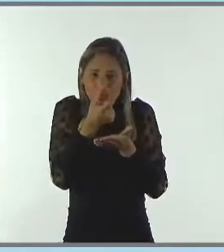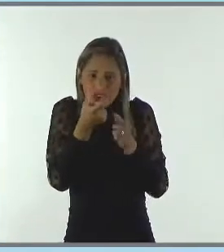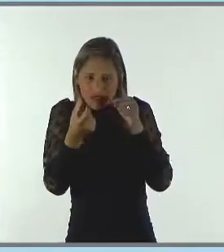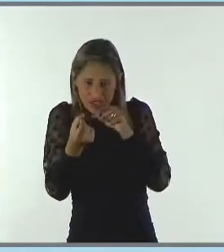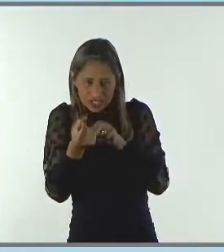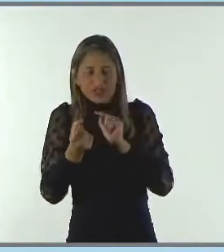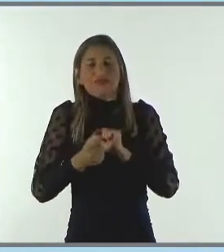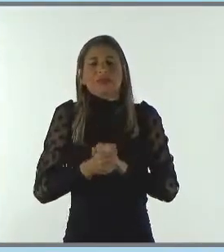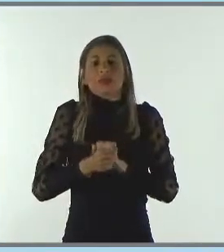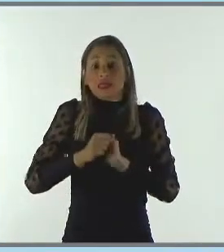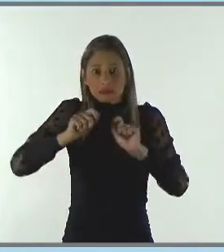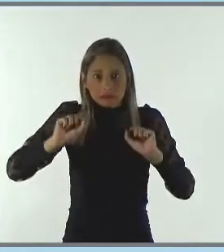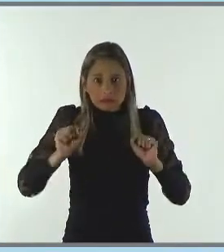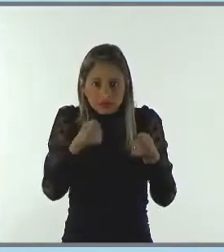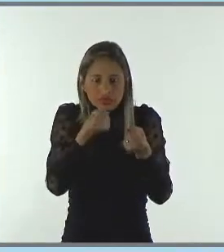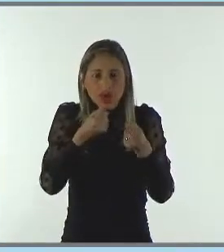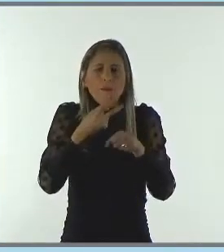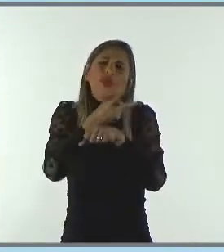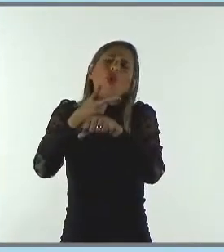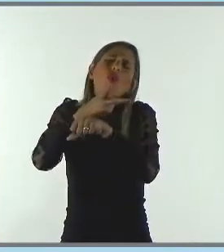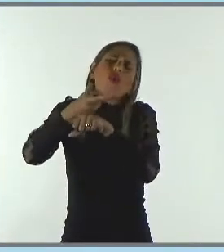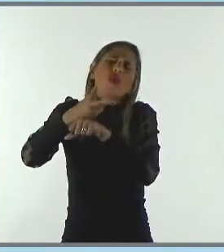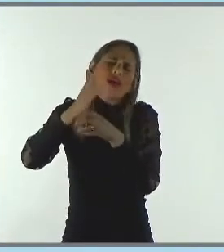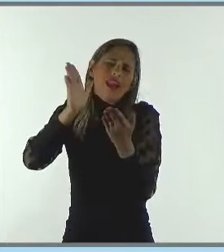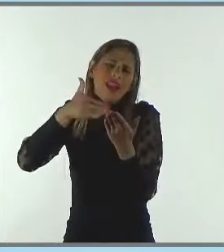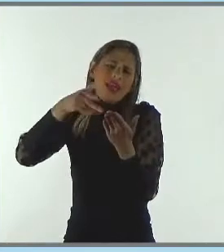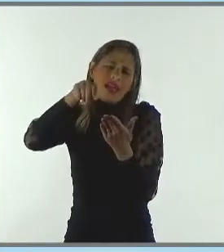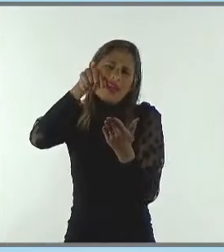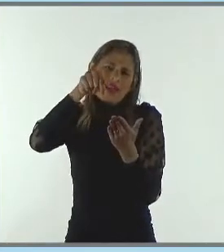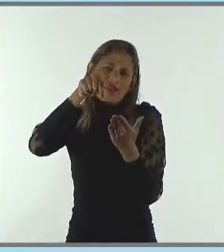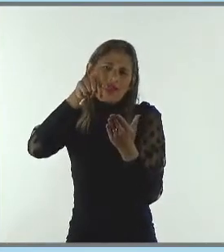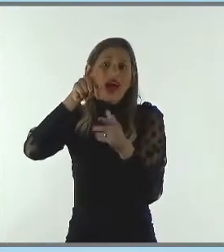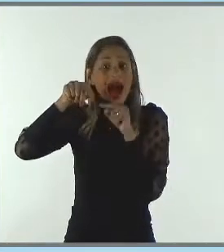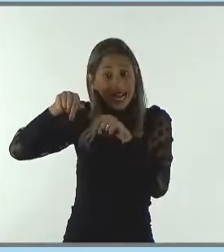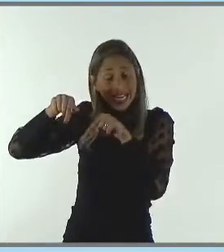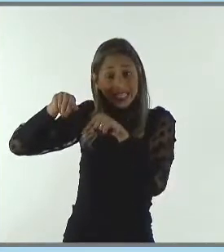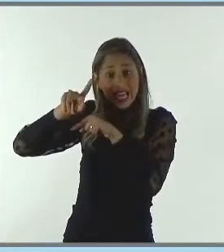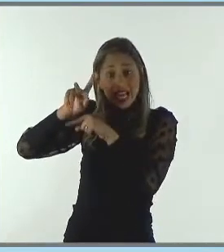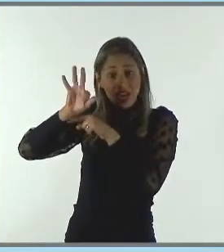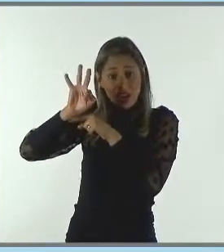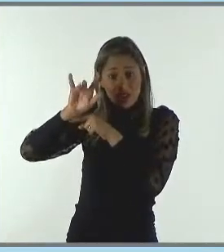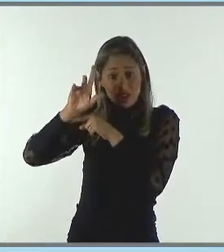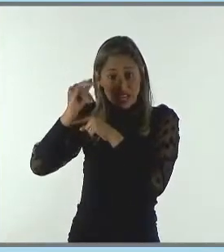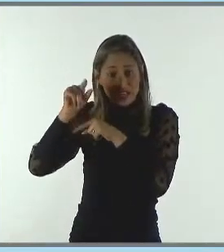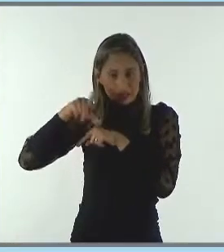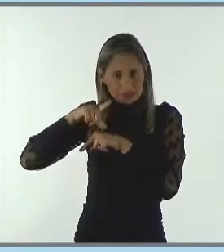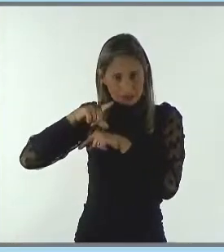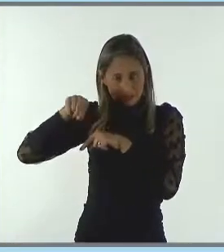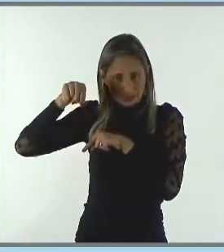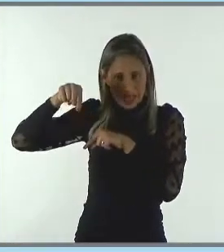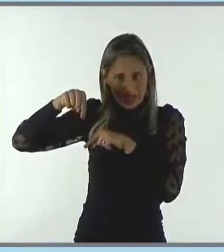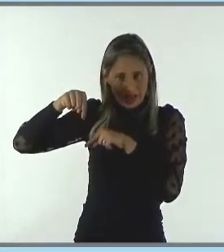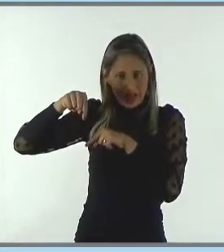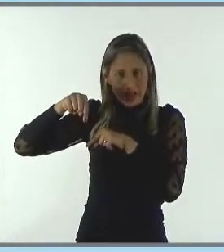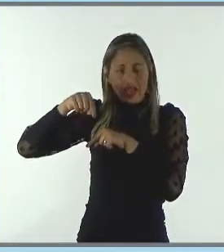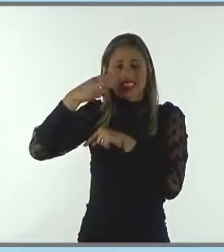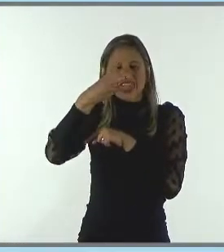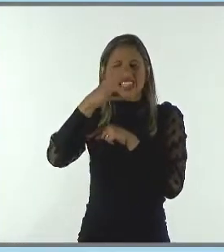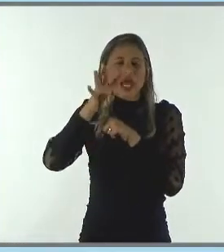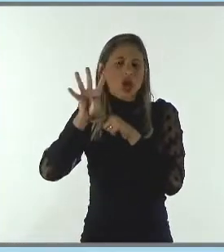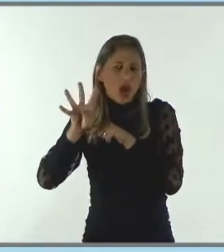queria reforçar, procurem, os livros dele estão aqui no FLI, pela Masa, pela Relicário e pela